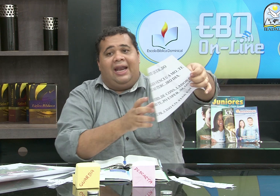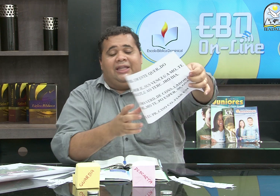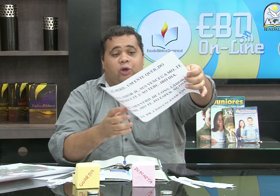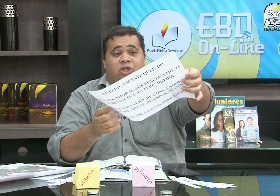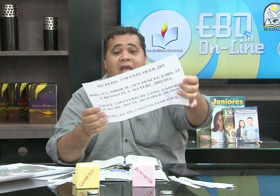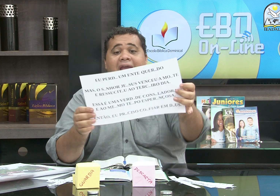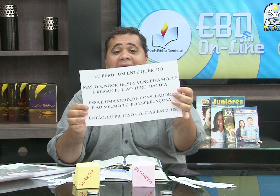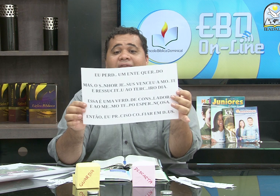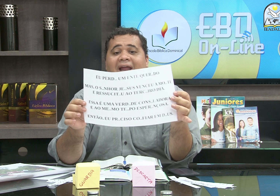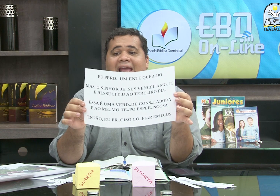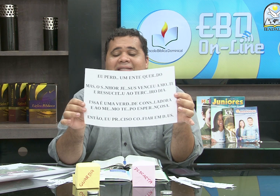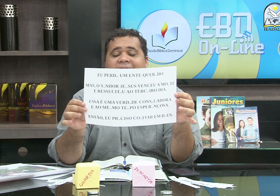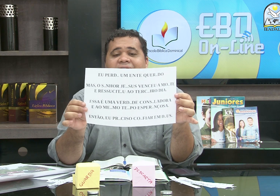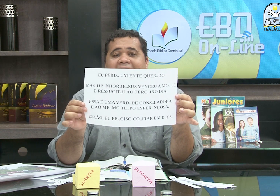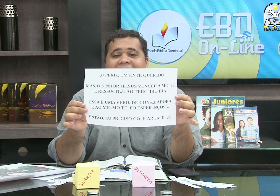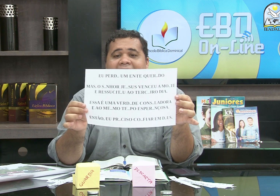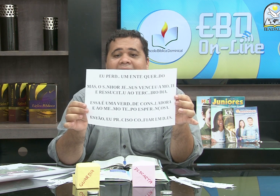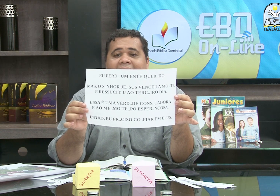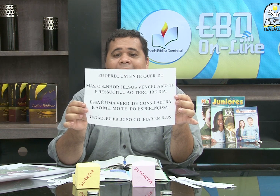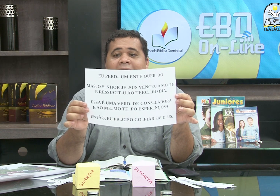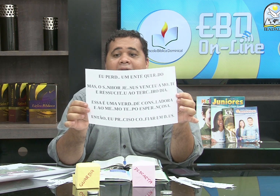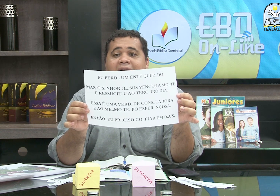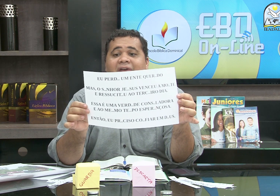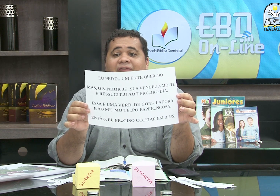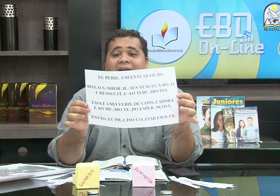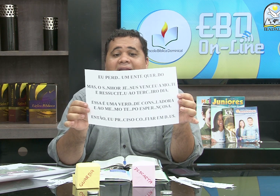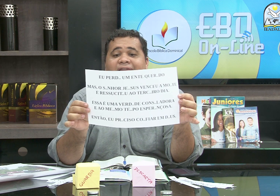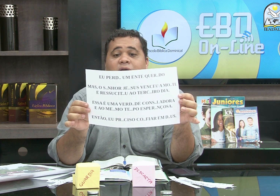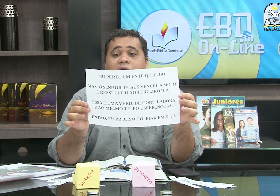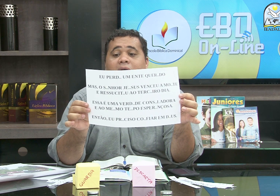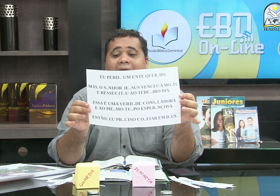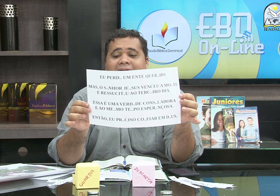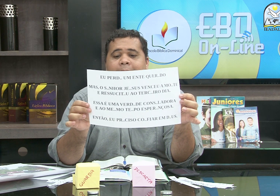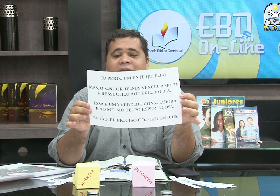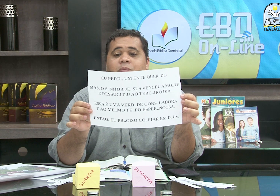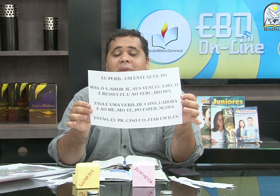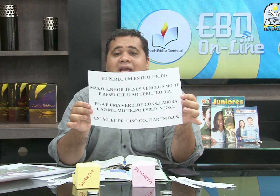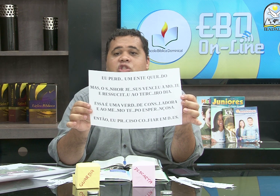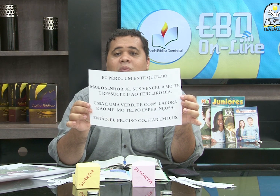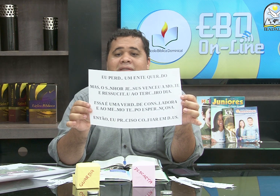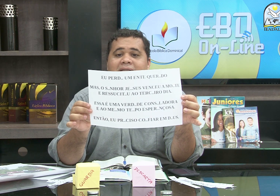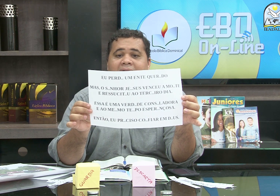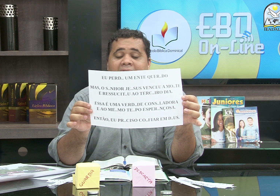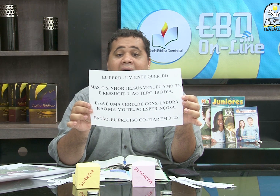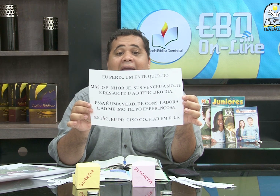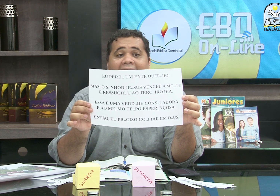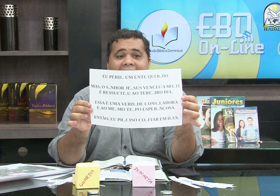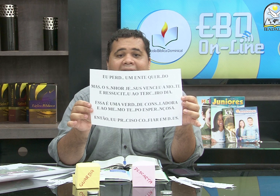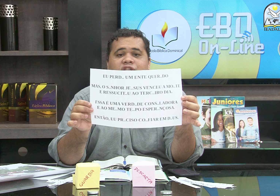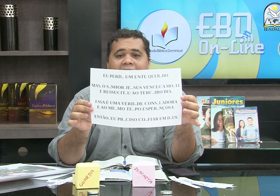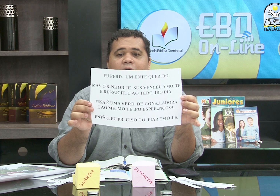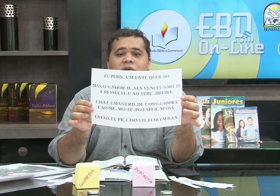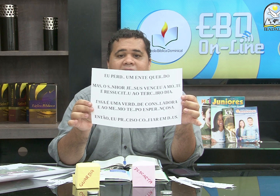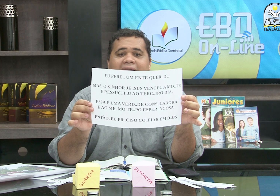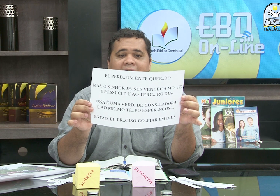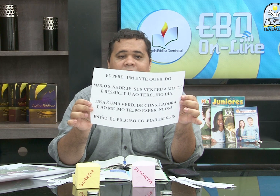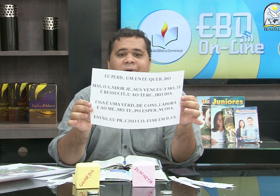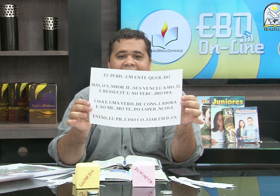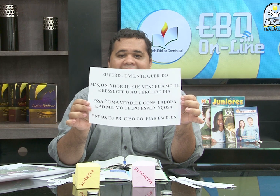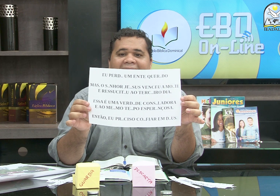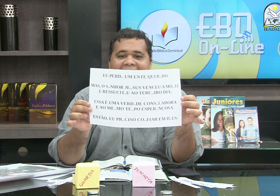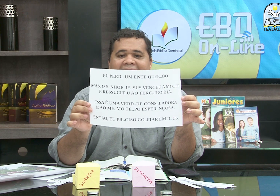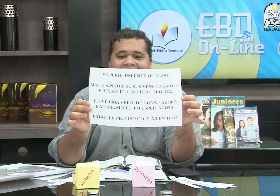confiar em Deus ele vai ler essa frase aqui e vai ver que tá faltando letra mas mesmo assim ele está